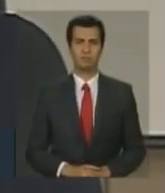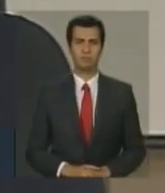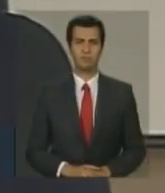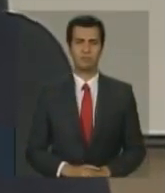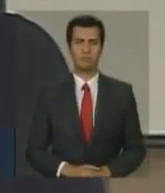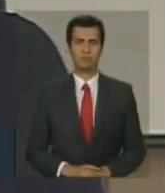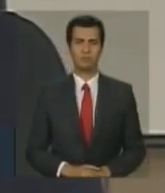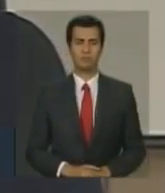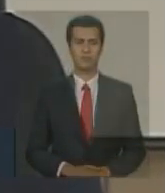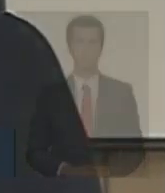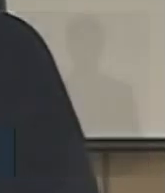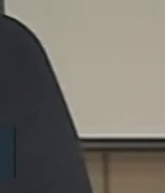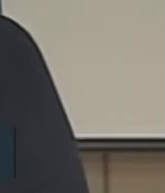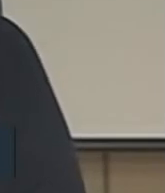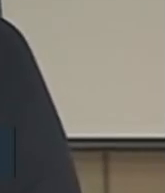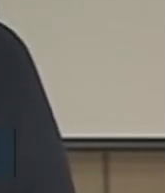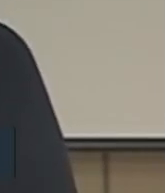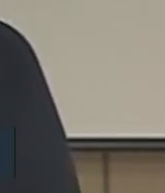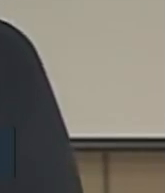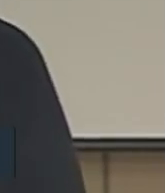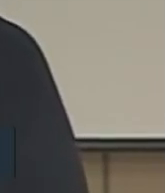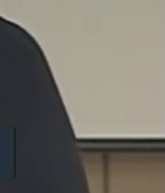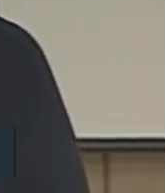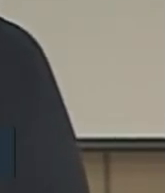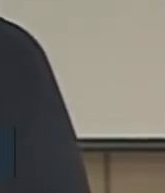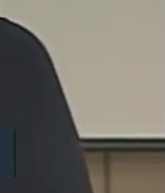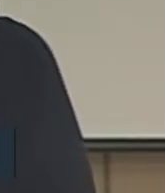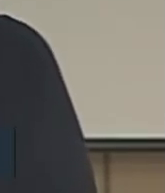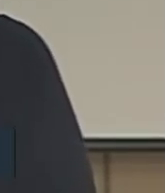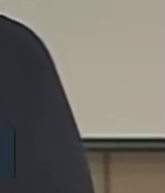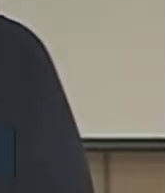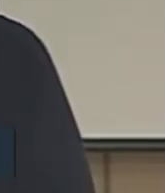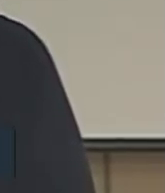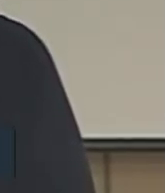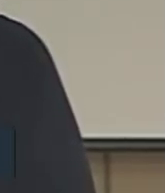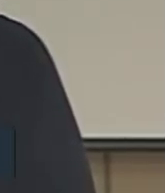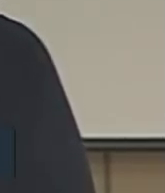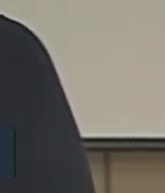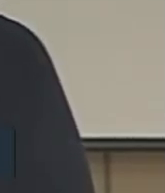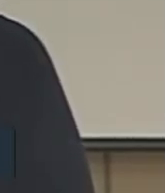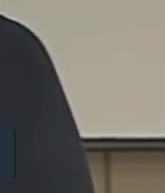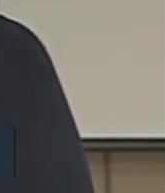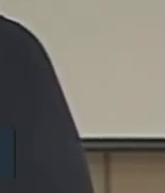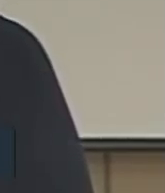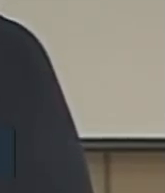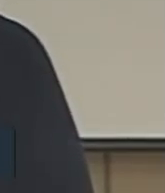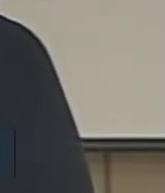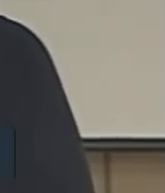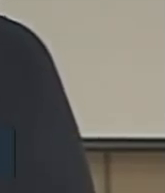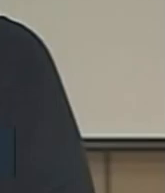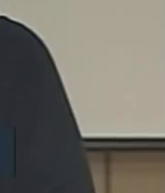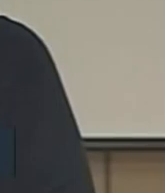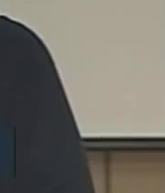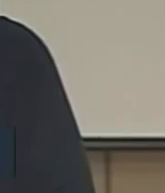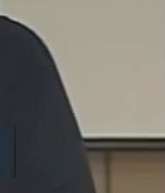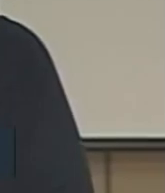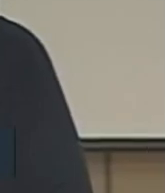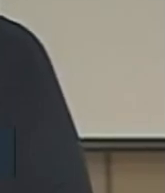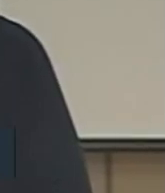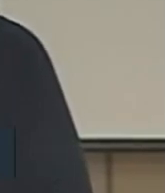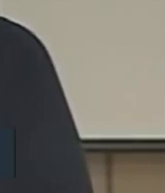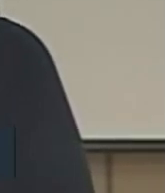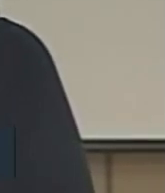discussão criticando a construção dos indicadores à medida que parcela dessa metodologia não é... ainda não é